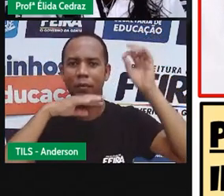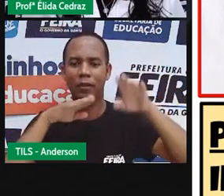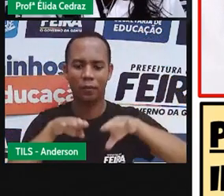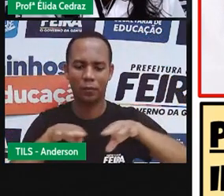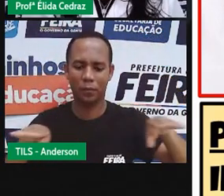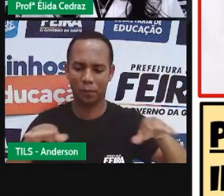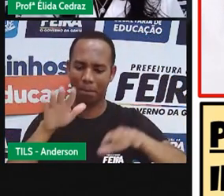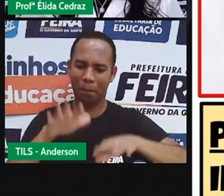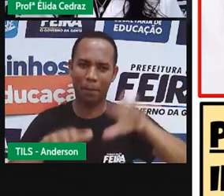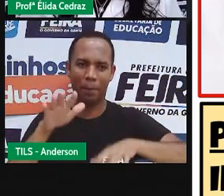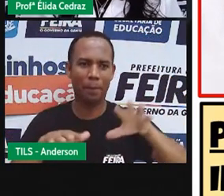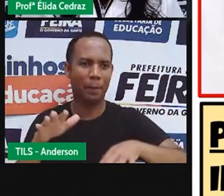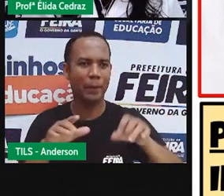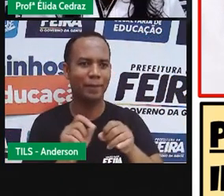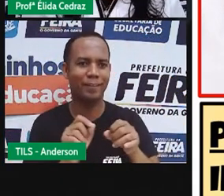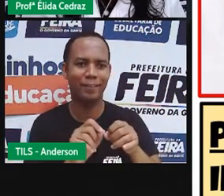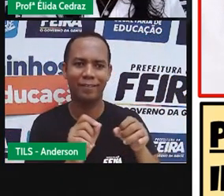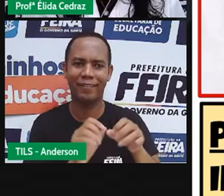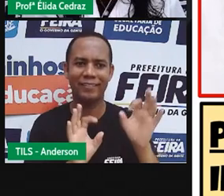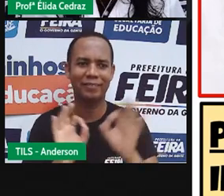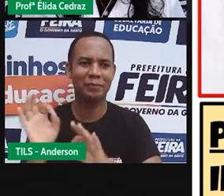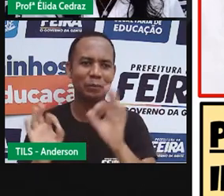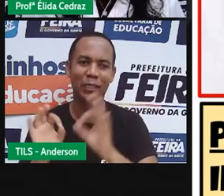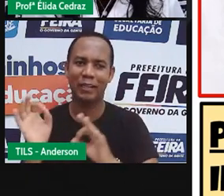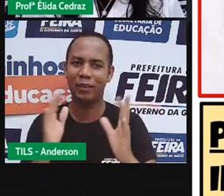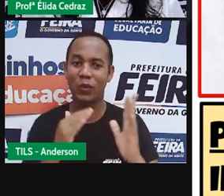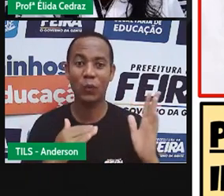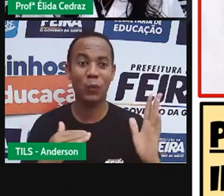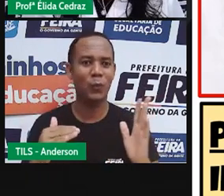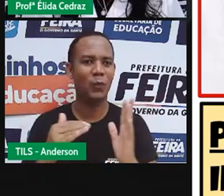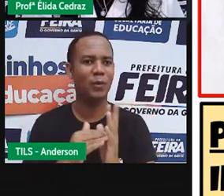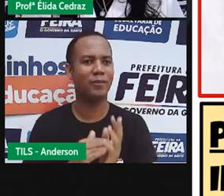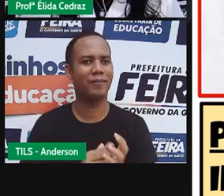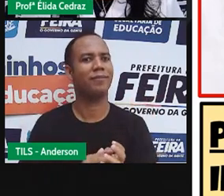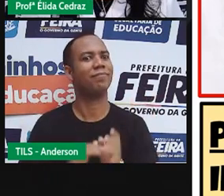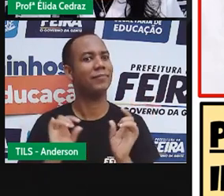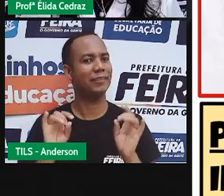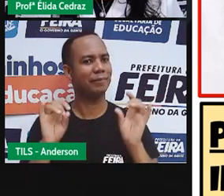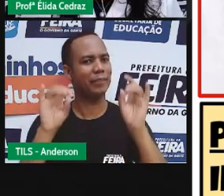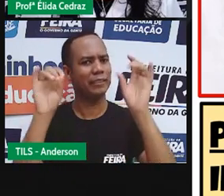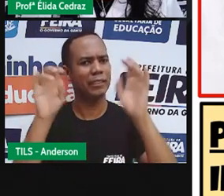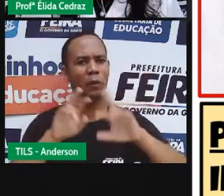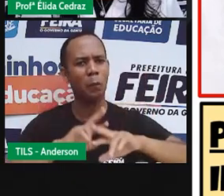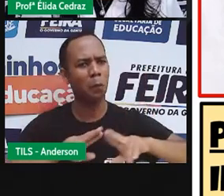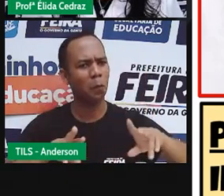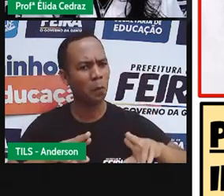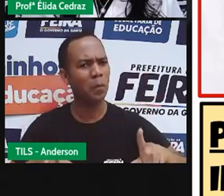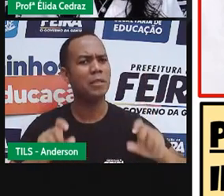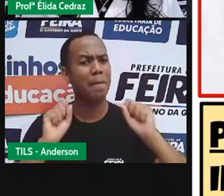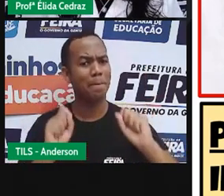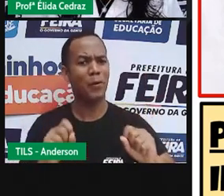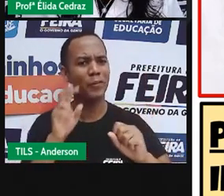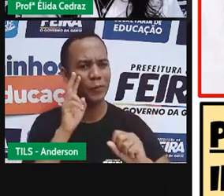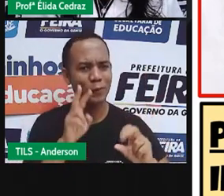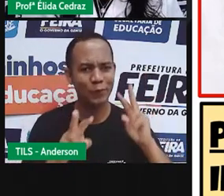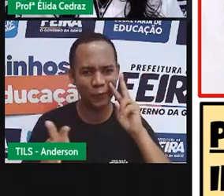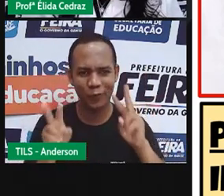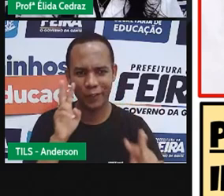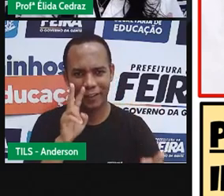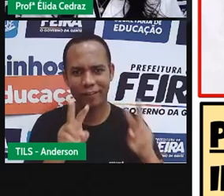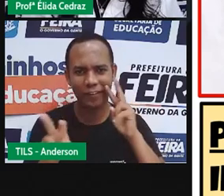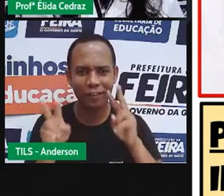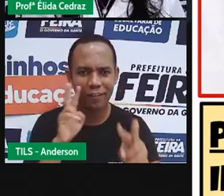os cocares, os adereços, instrumentos musicais. Todas essas coisas nós podemos